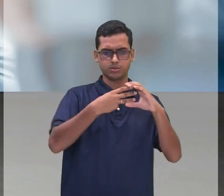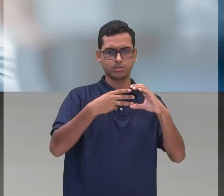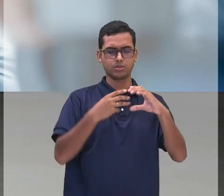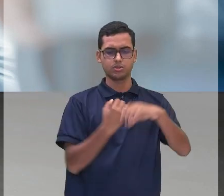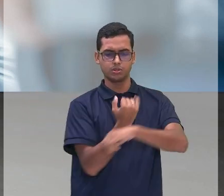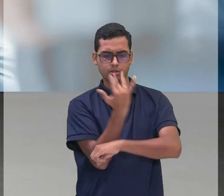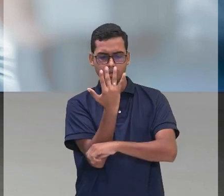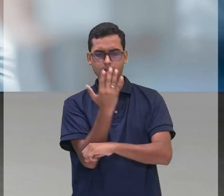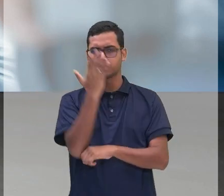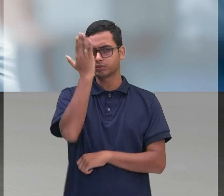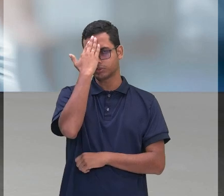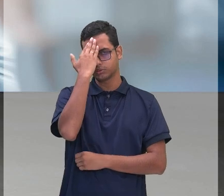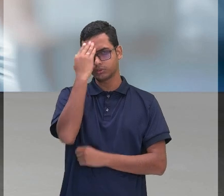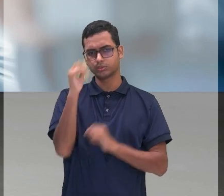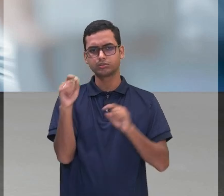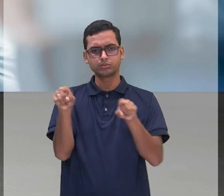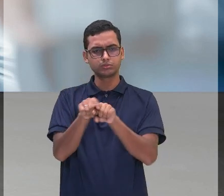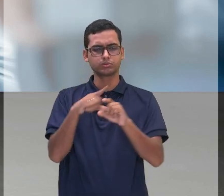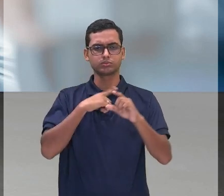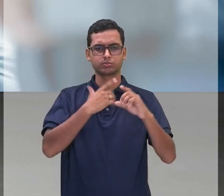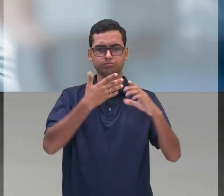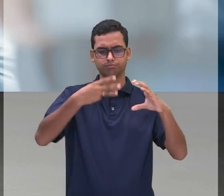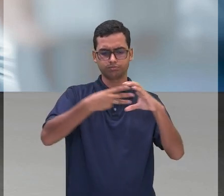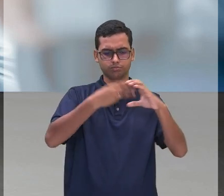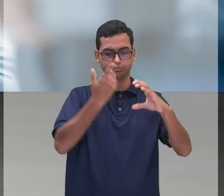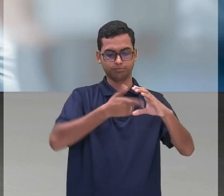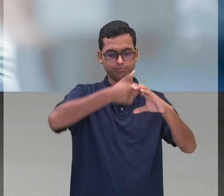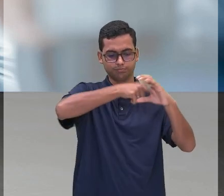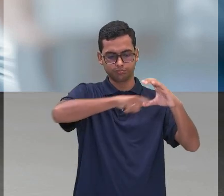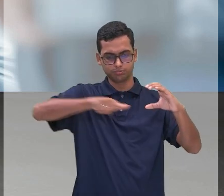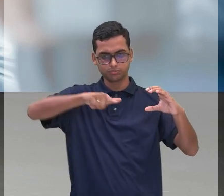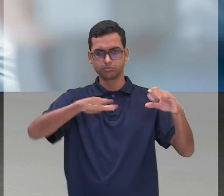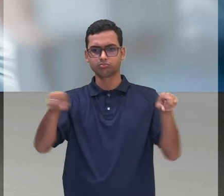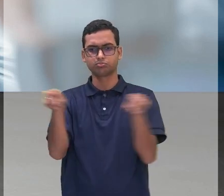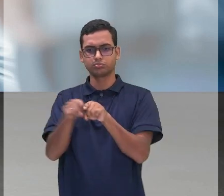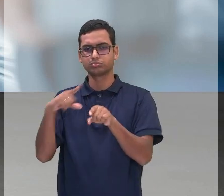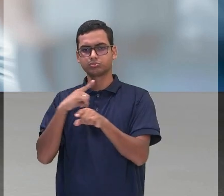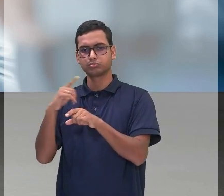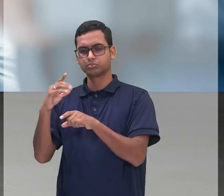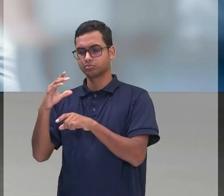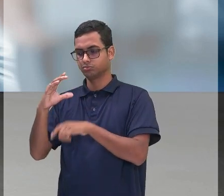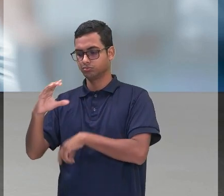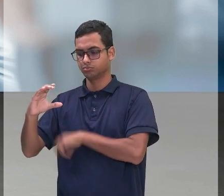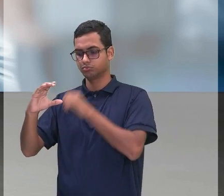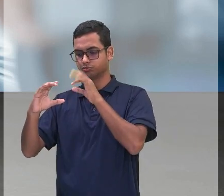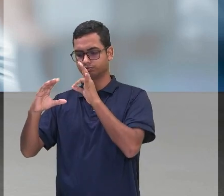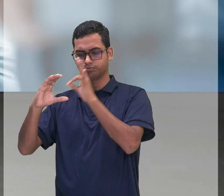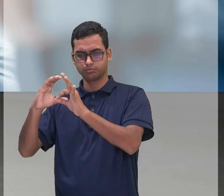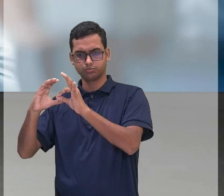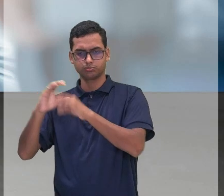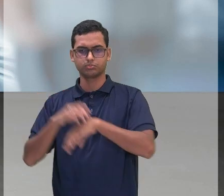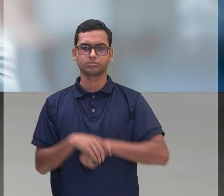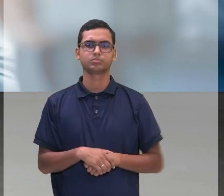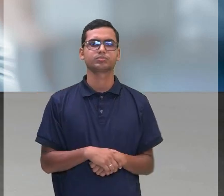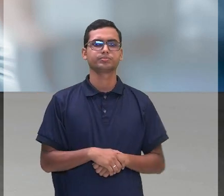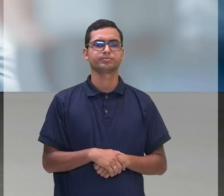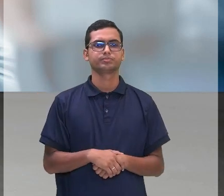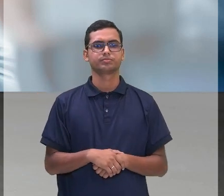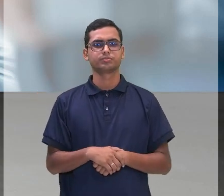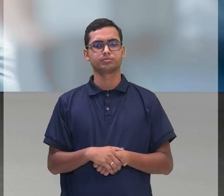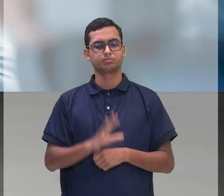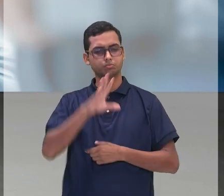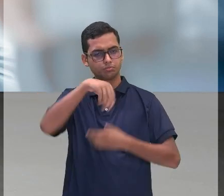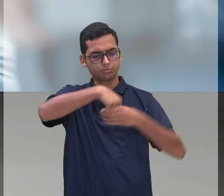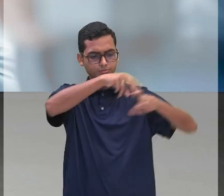observar ali a importância desse estudo em diversas áreas da sociedade, na medicina, na agricultura, entre